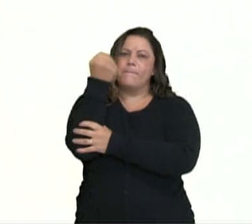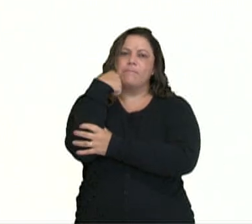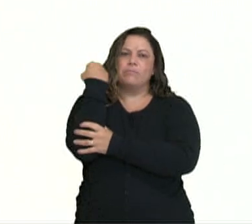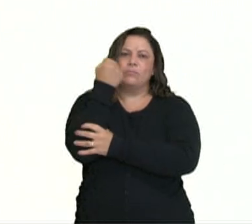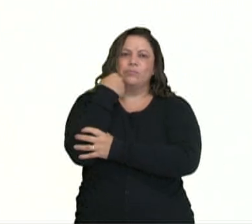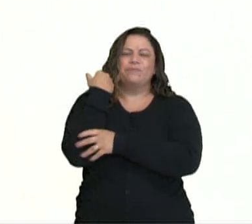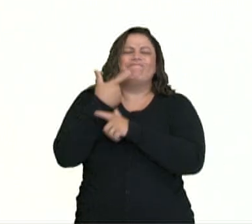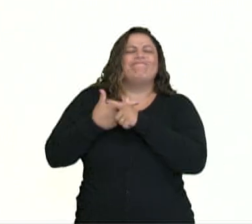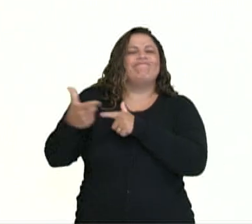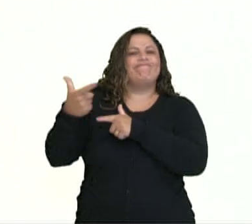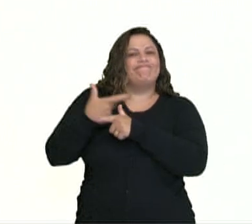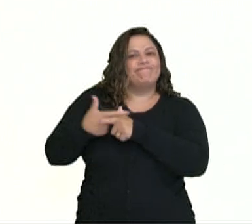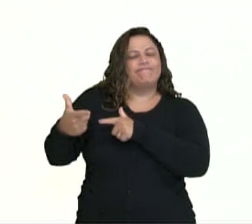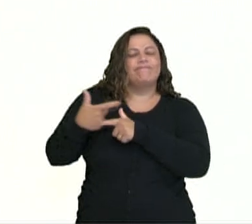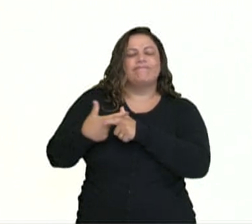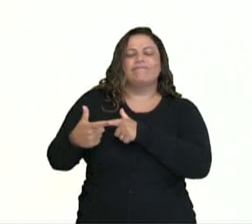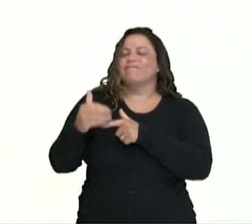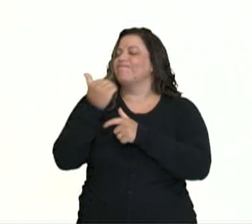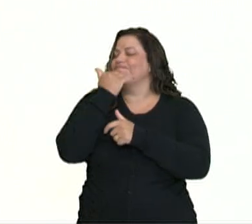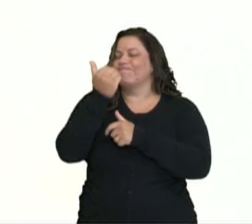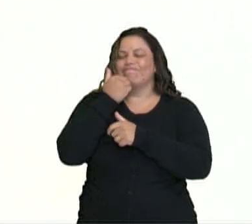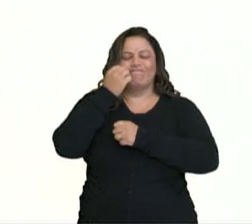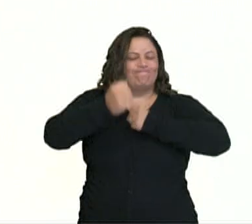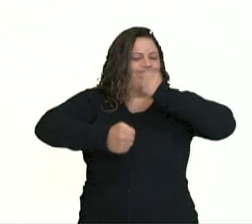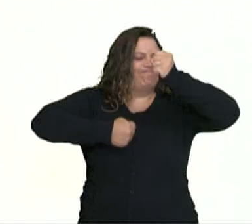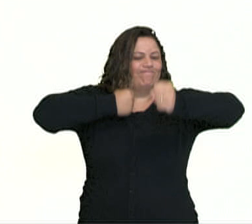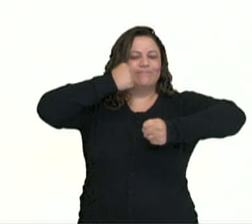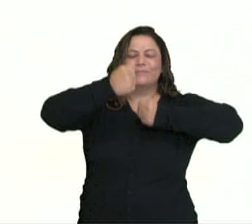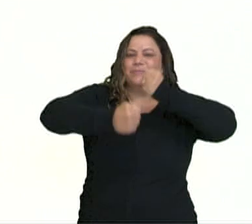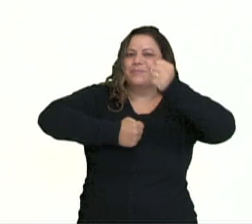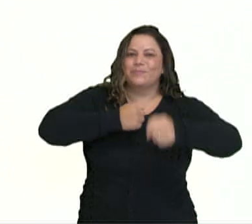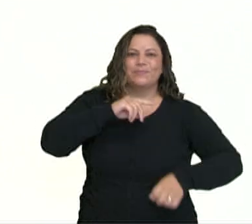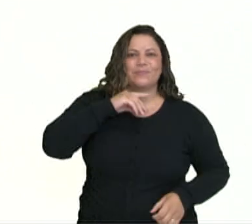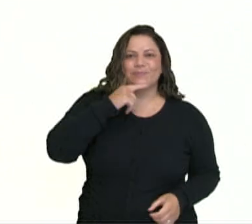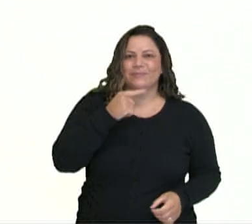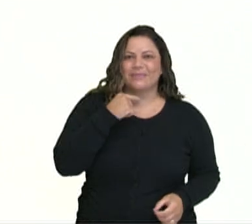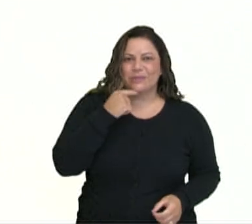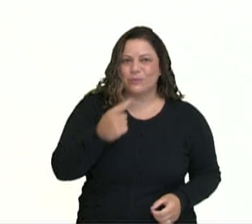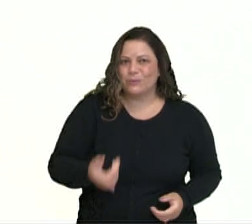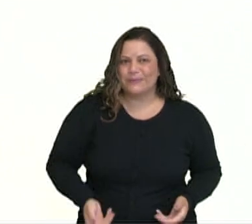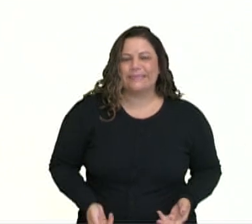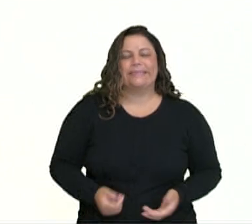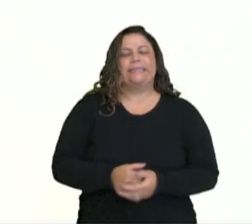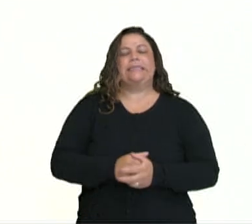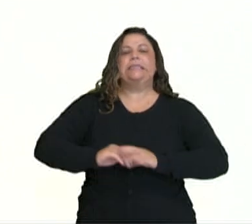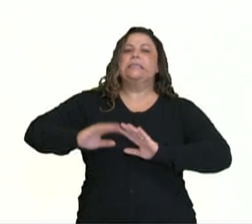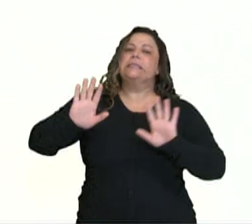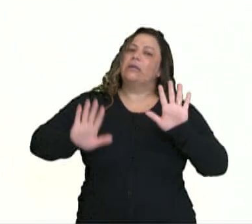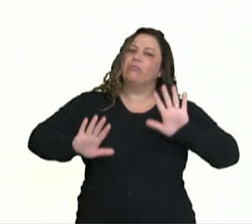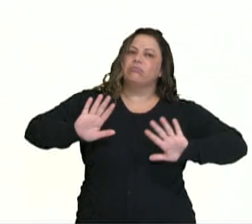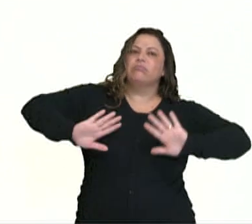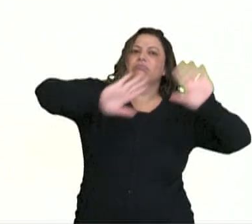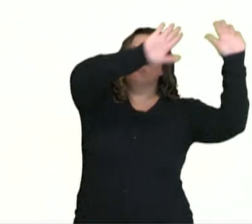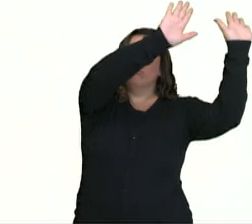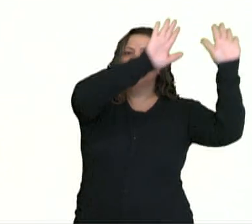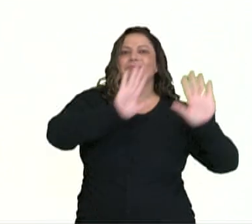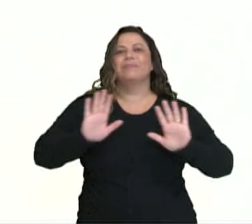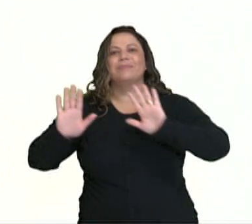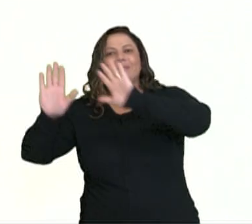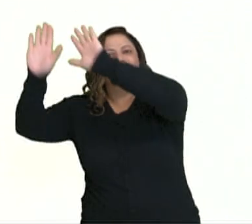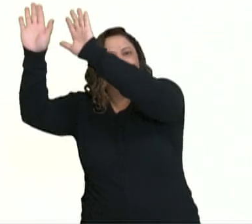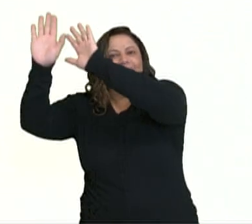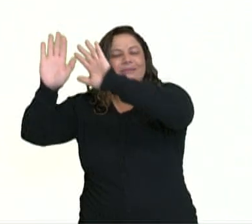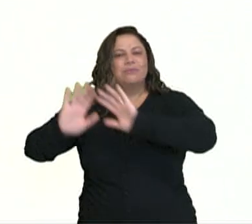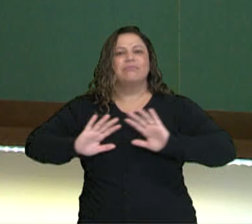casos não conseguem correr. Então, esses jogadores, eles são os goleiros, tá? É comum